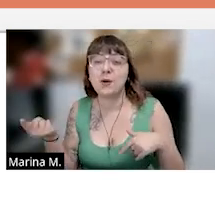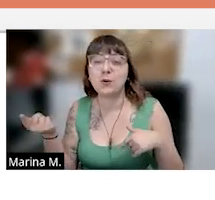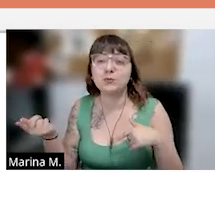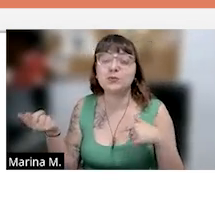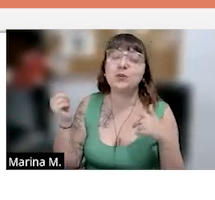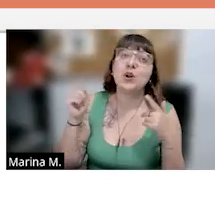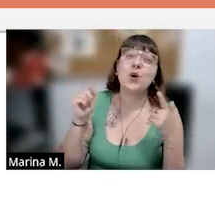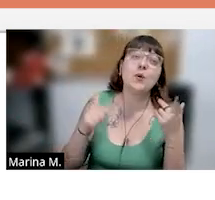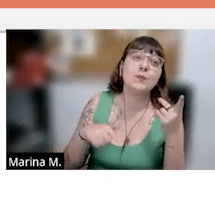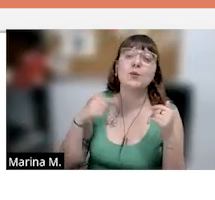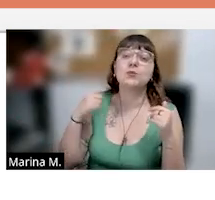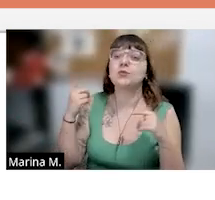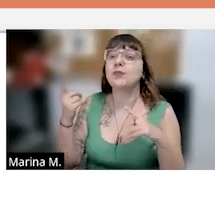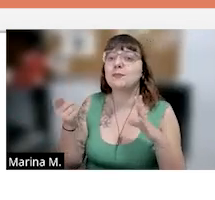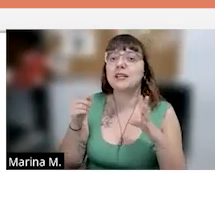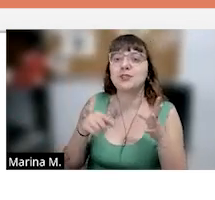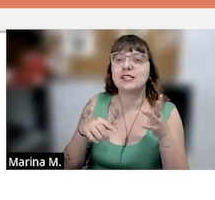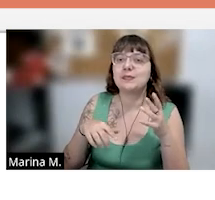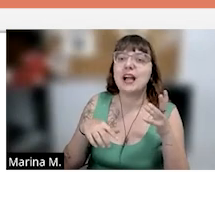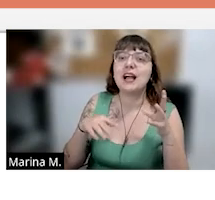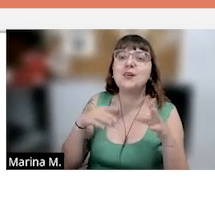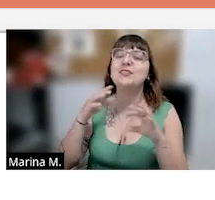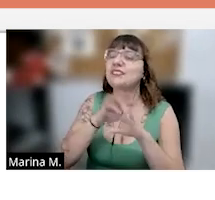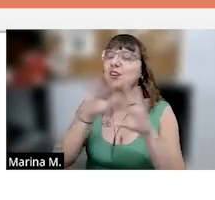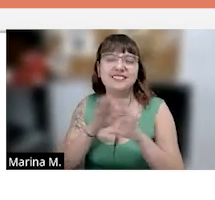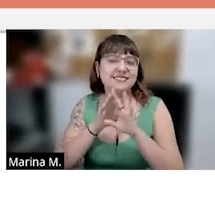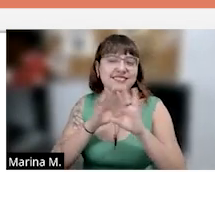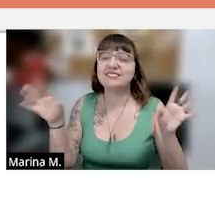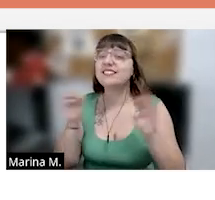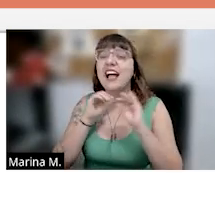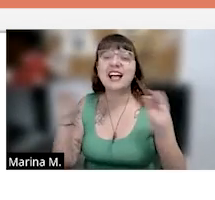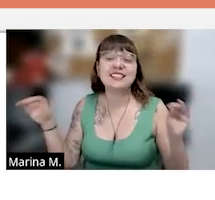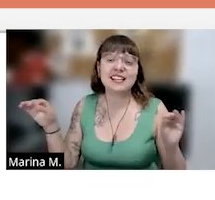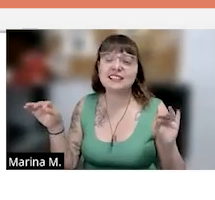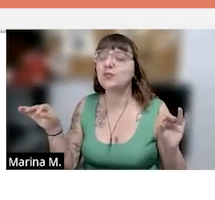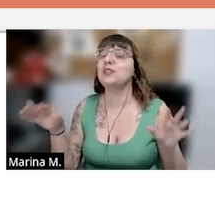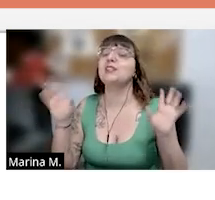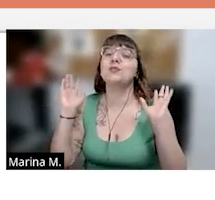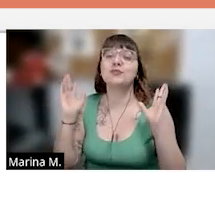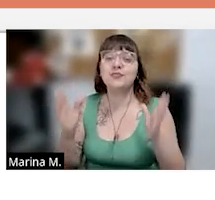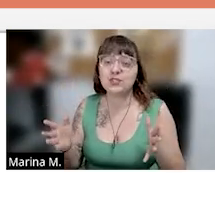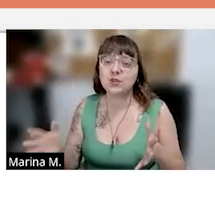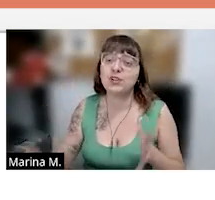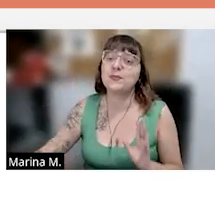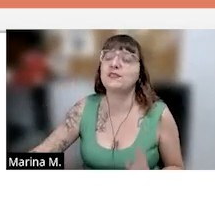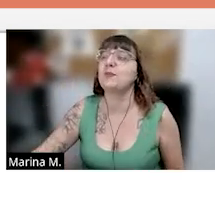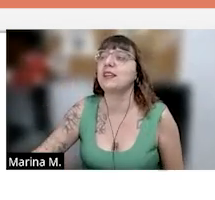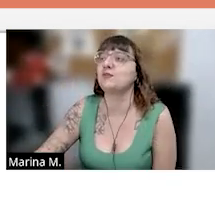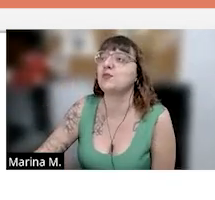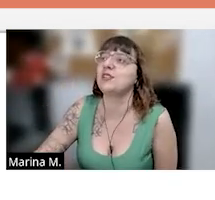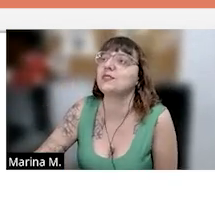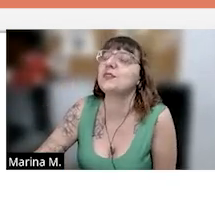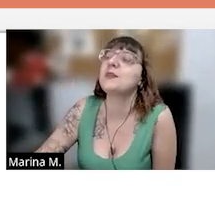e é ponto, ou o ponto não é separador decimal. Olha, acerta tudo isso, fica de olho para ver como é